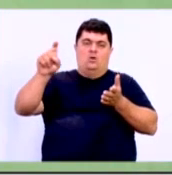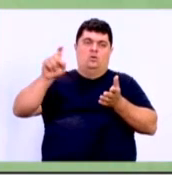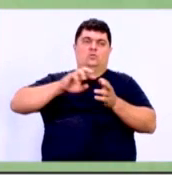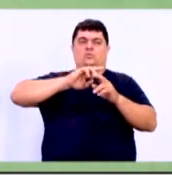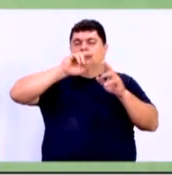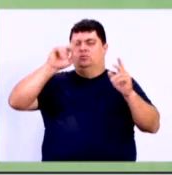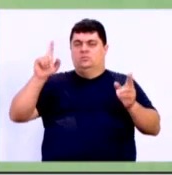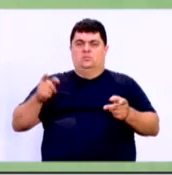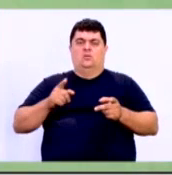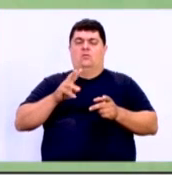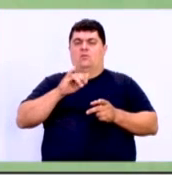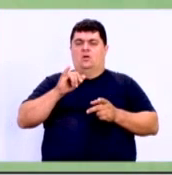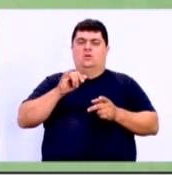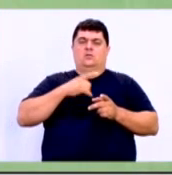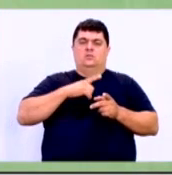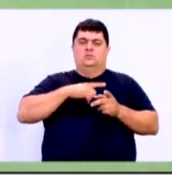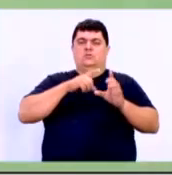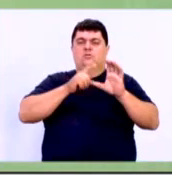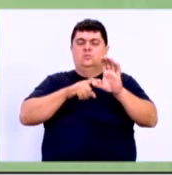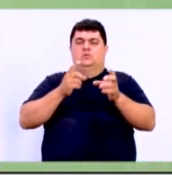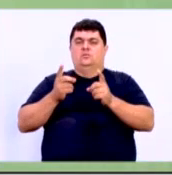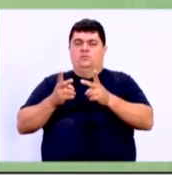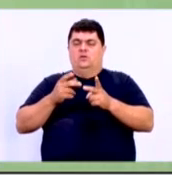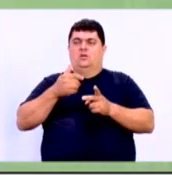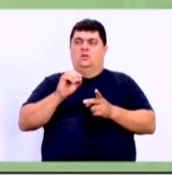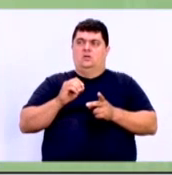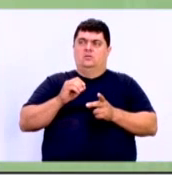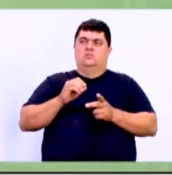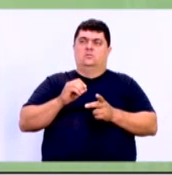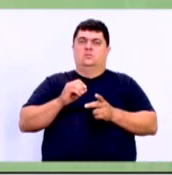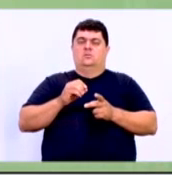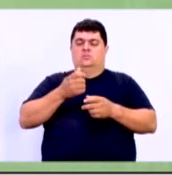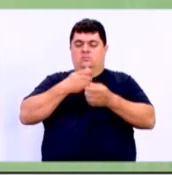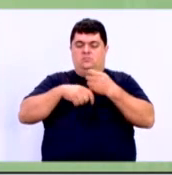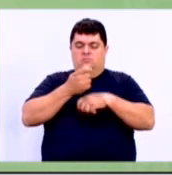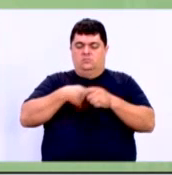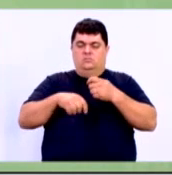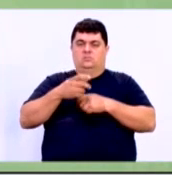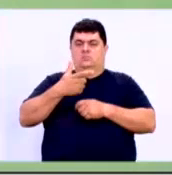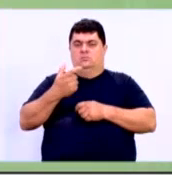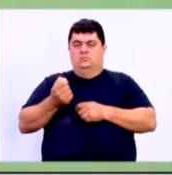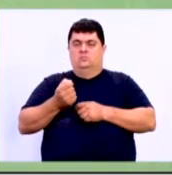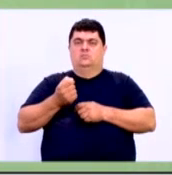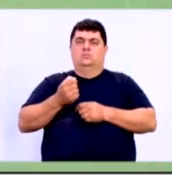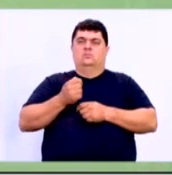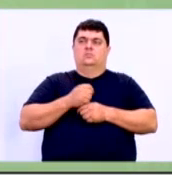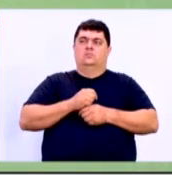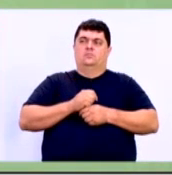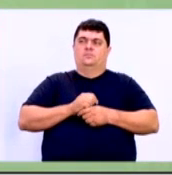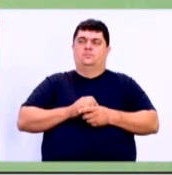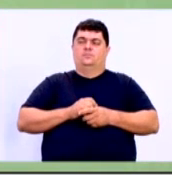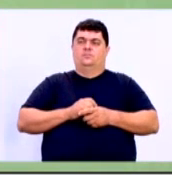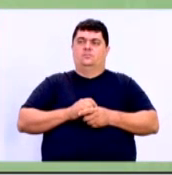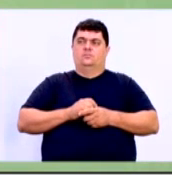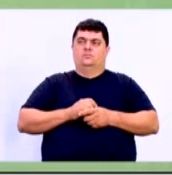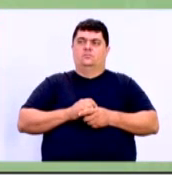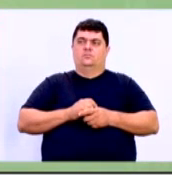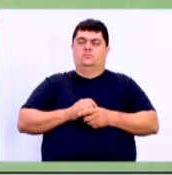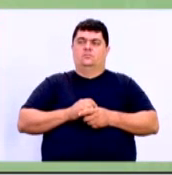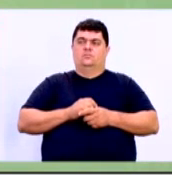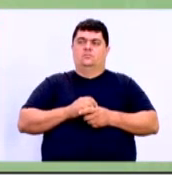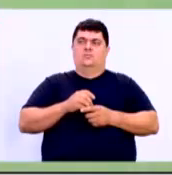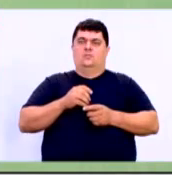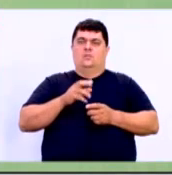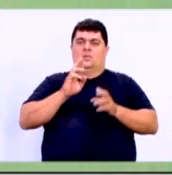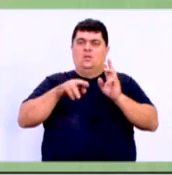mais. E aqui você vai. Despesa de venda, 10. Despesa administrativa, 20. Então você vem, qual é o resultado